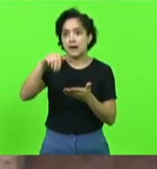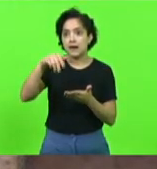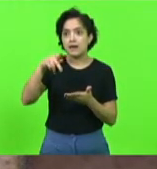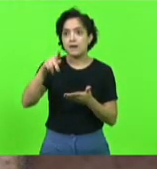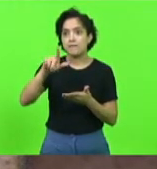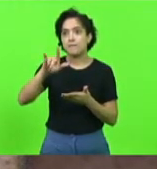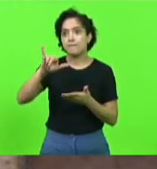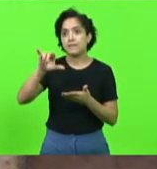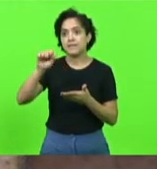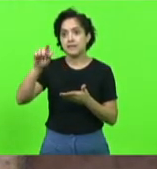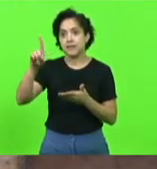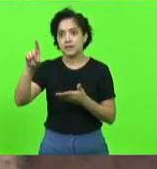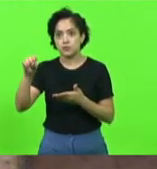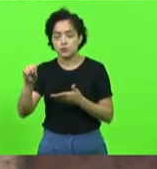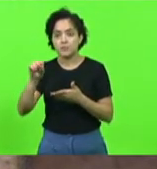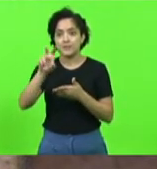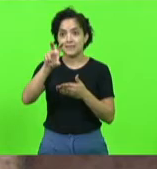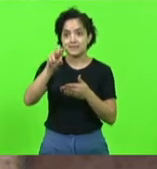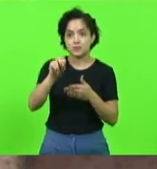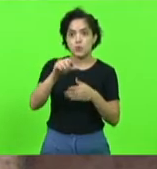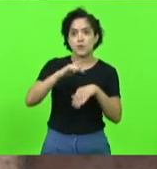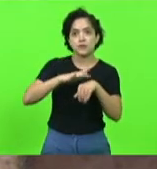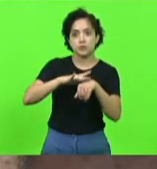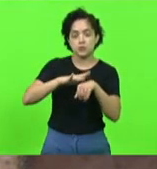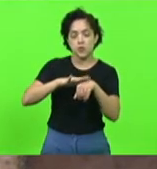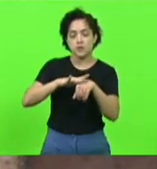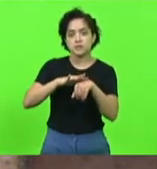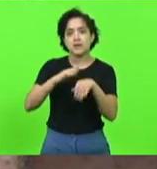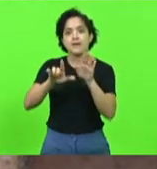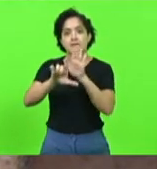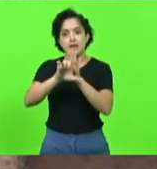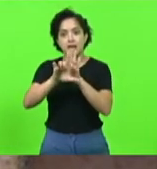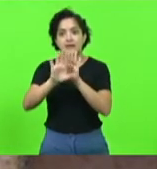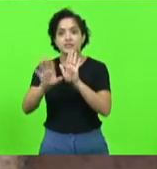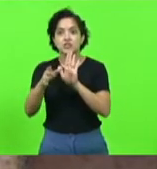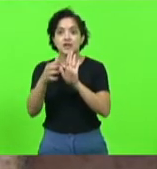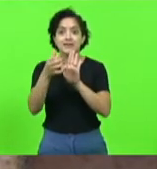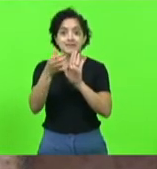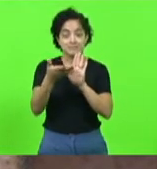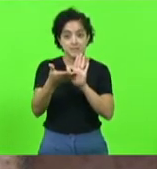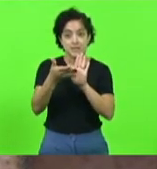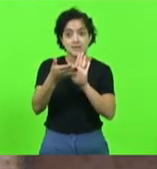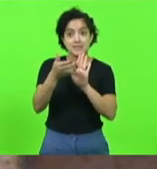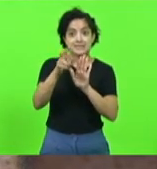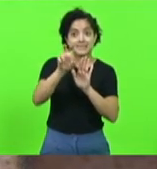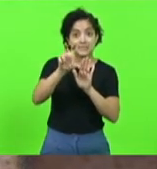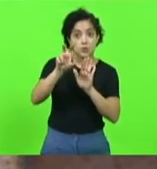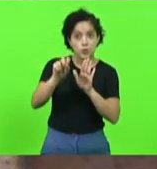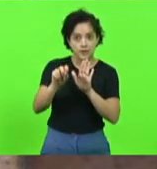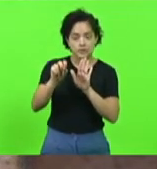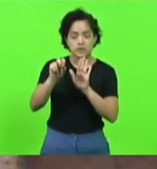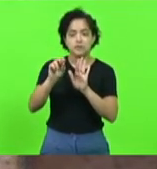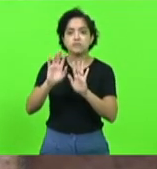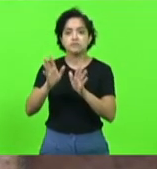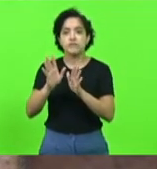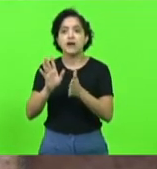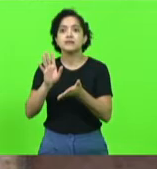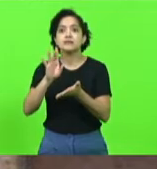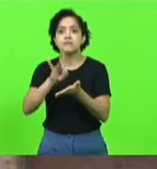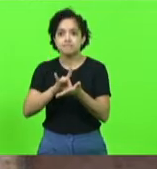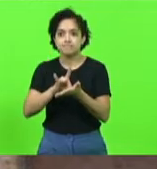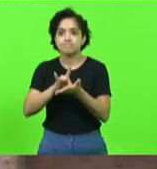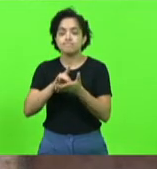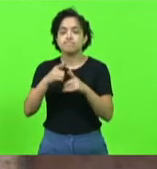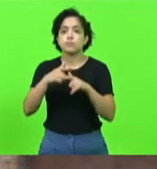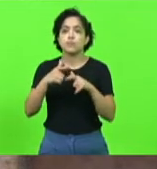50 doenças. Hoje, 6, e a lei já prevê 50, e isso será implantado de uma maneira